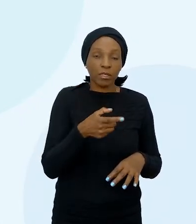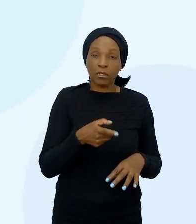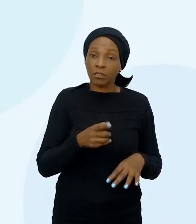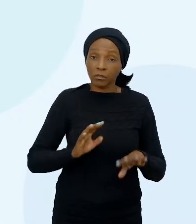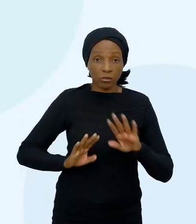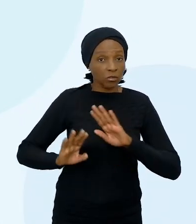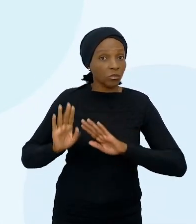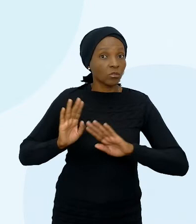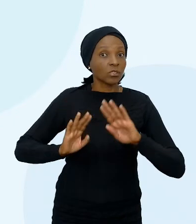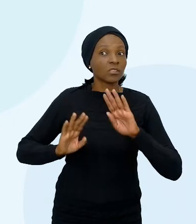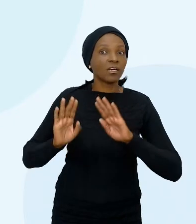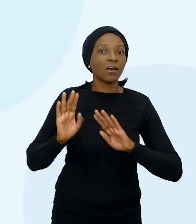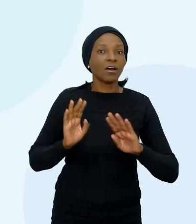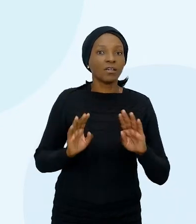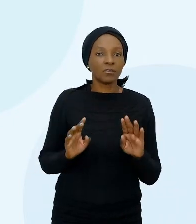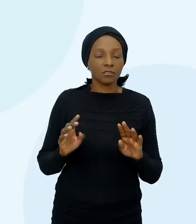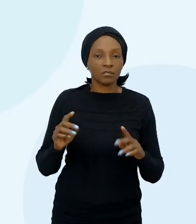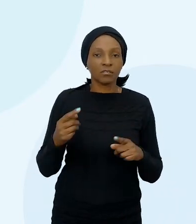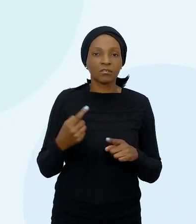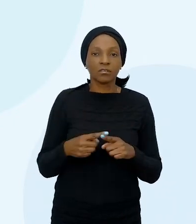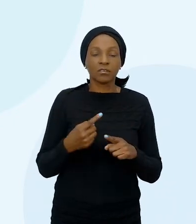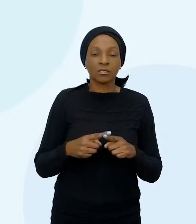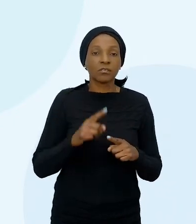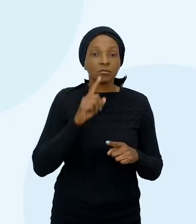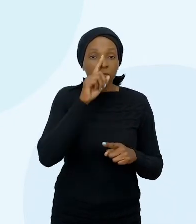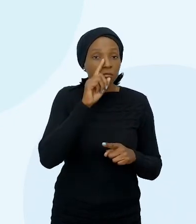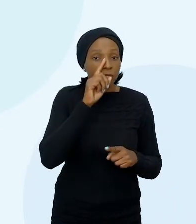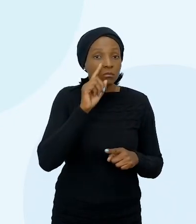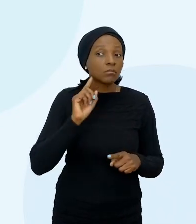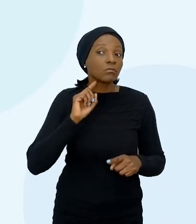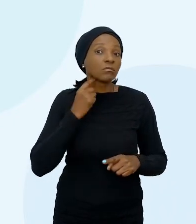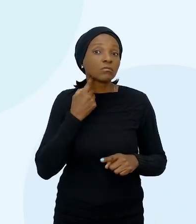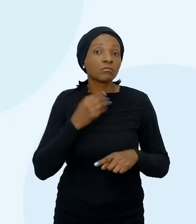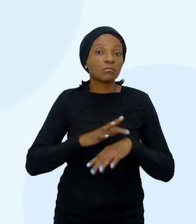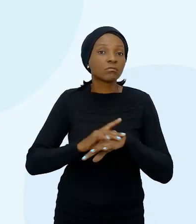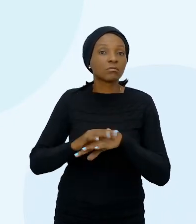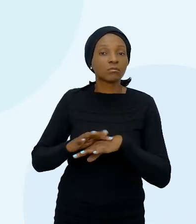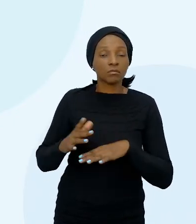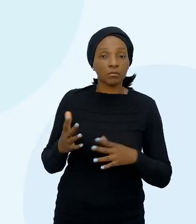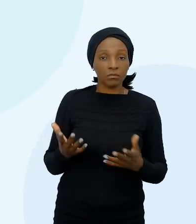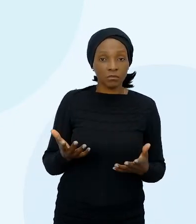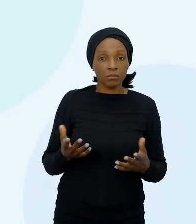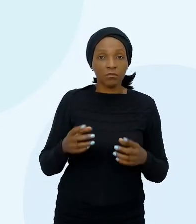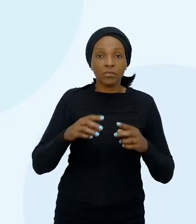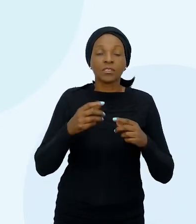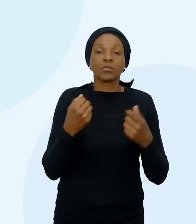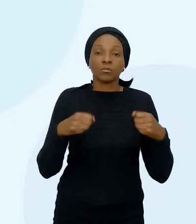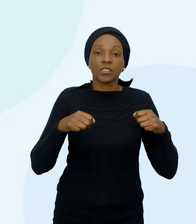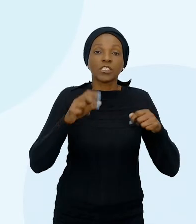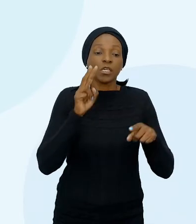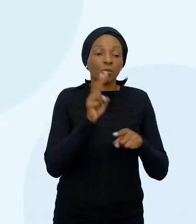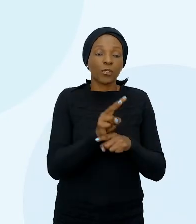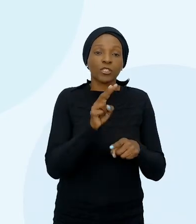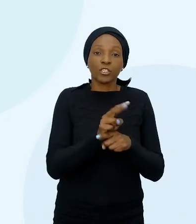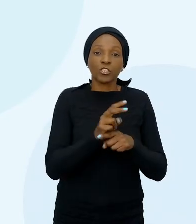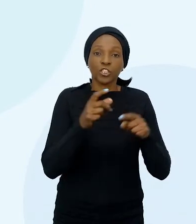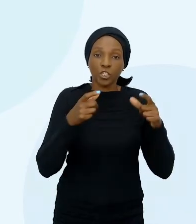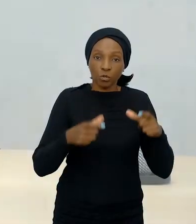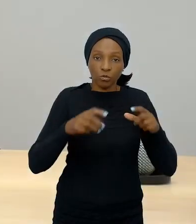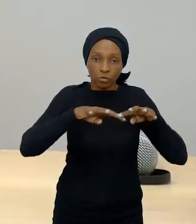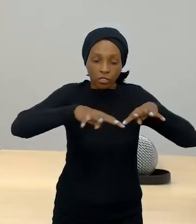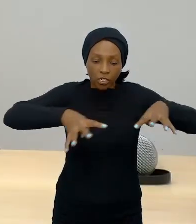de cuidado para não haver nenhum tipo de contaminação. Cerque, se puder, né, para evitar aí o contato de